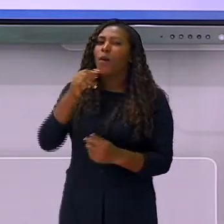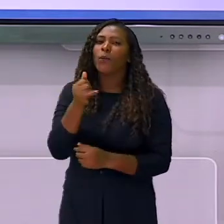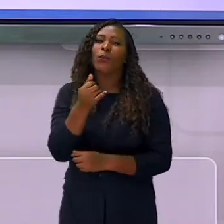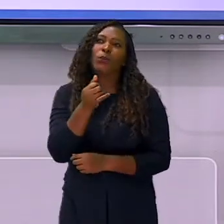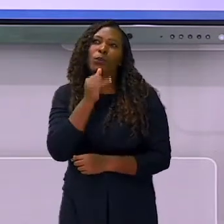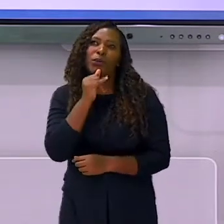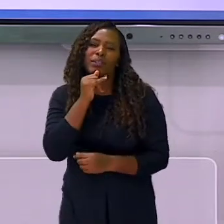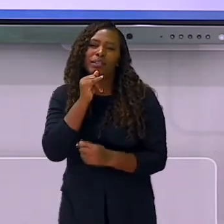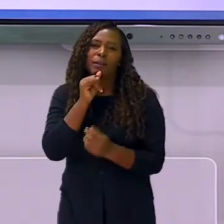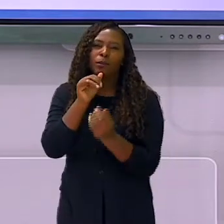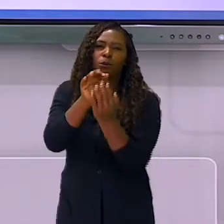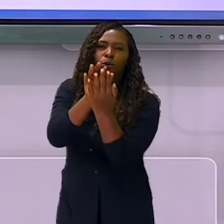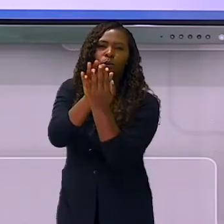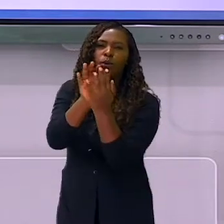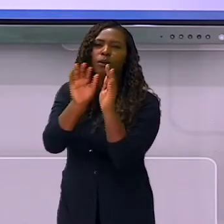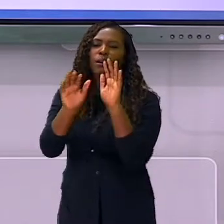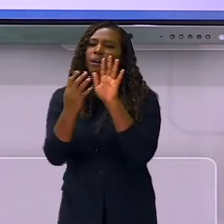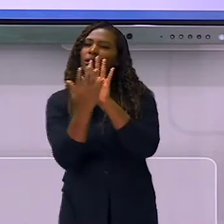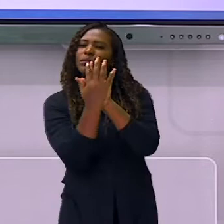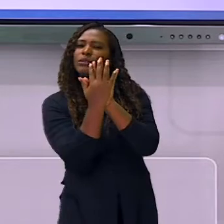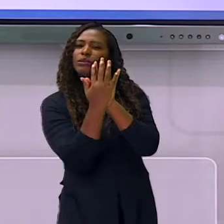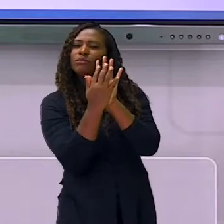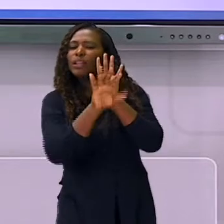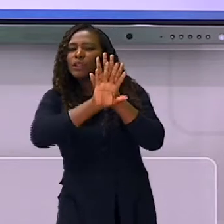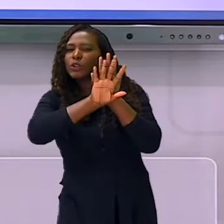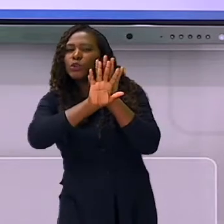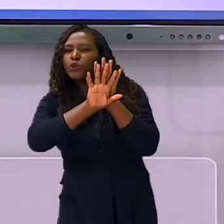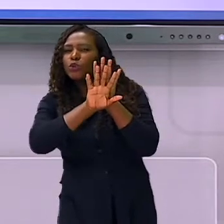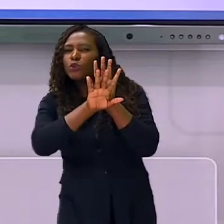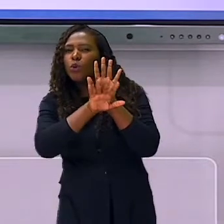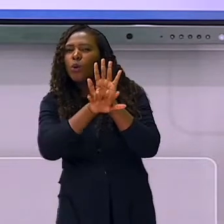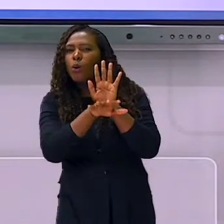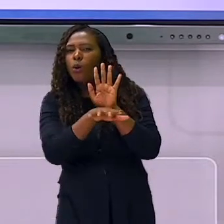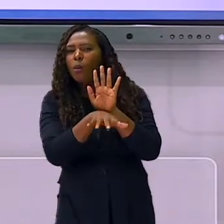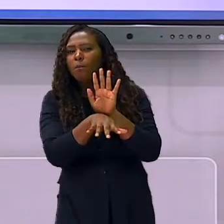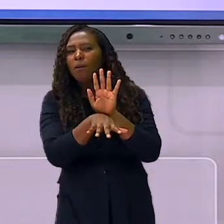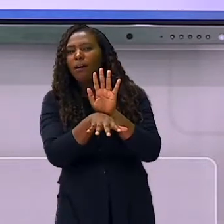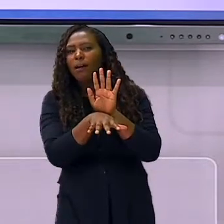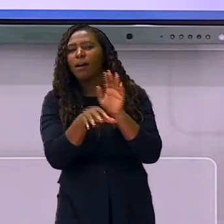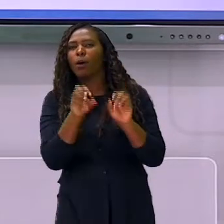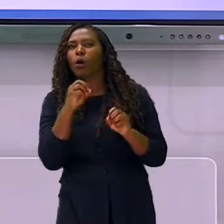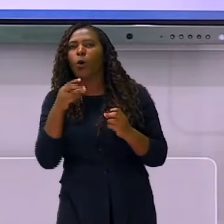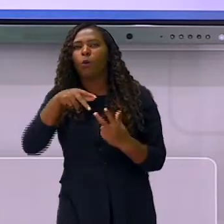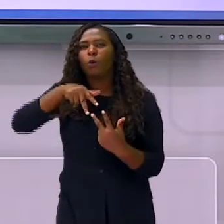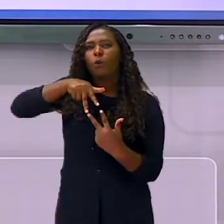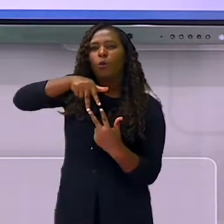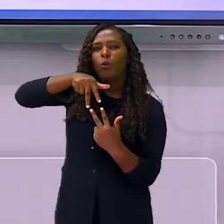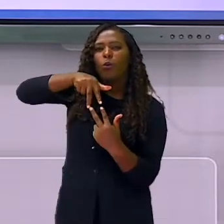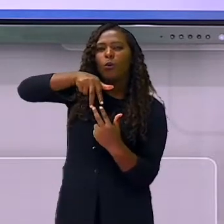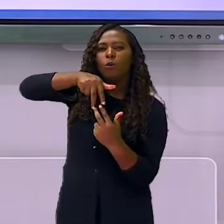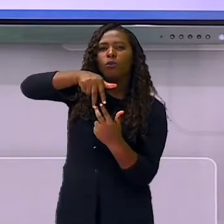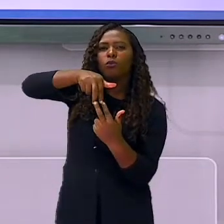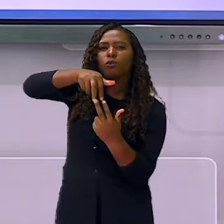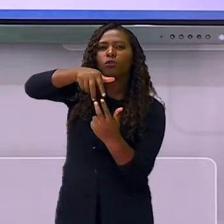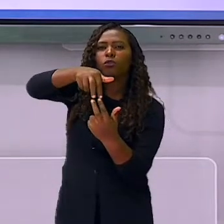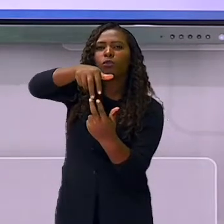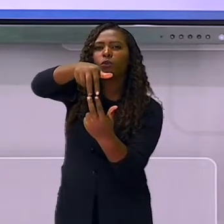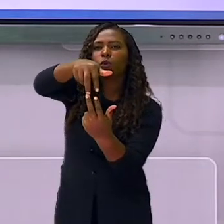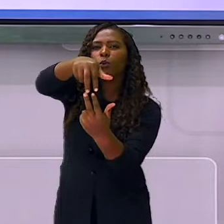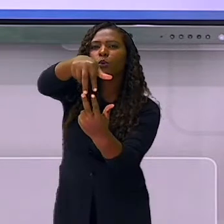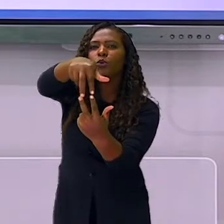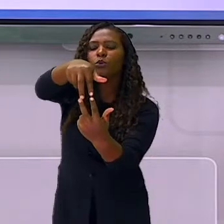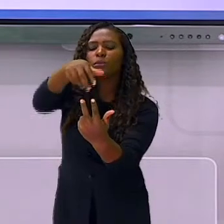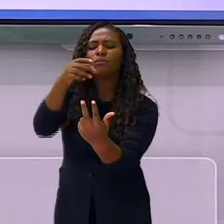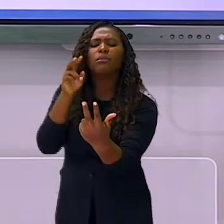não enxergam nada. Mas há outras, as que apresentam alguma percepção visual, que são capazes de